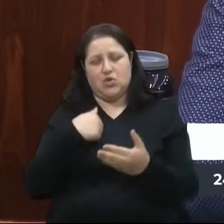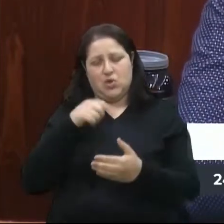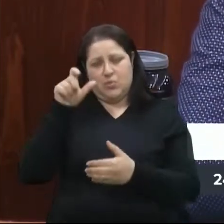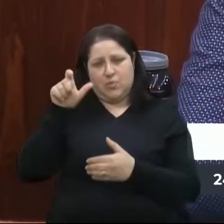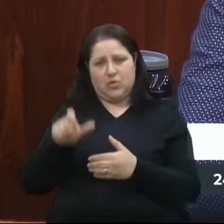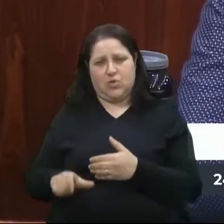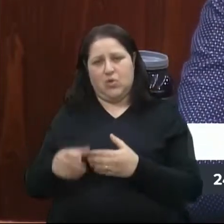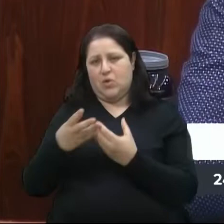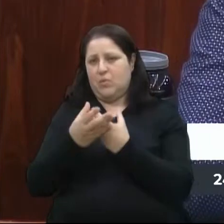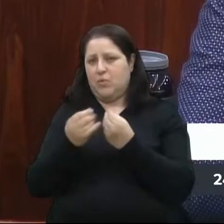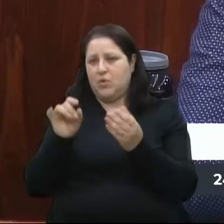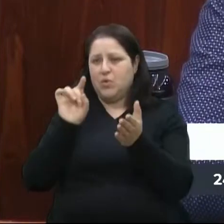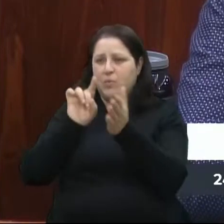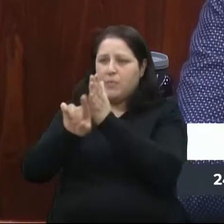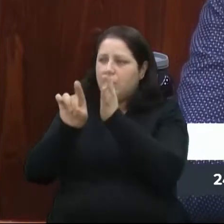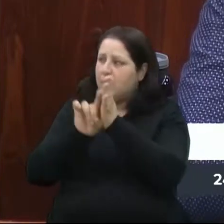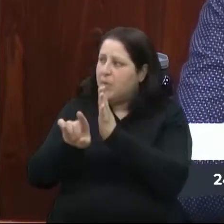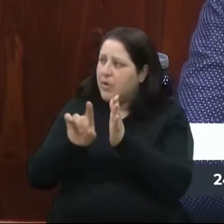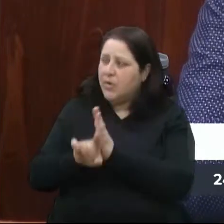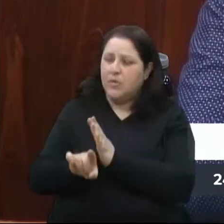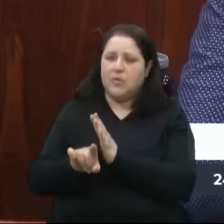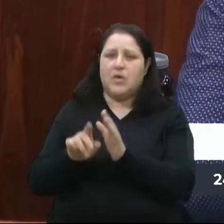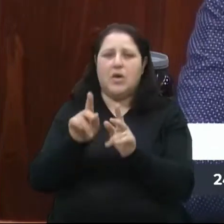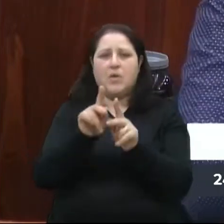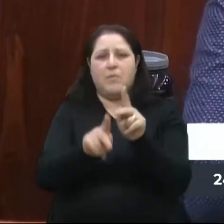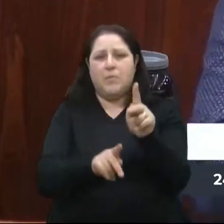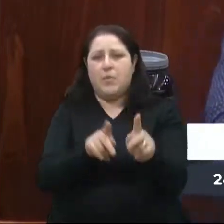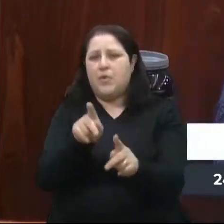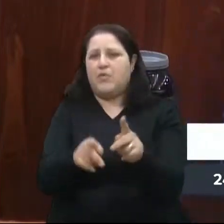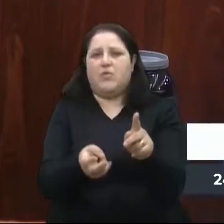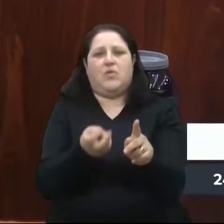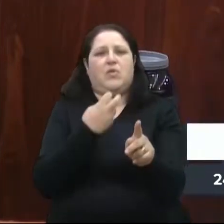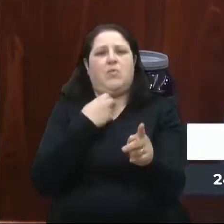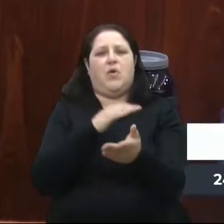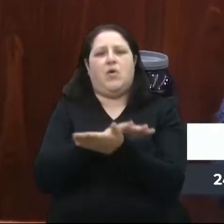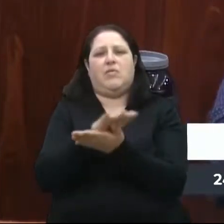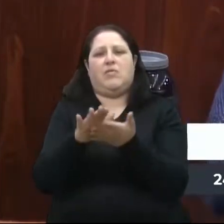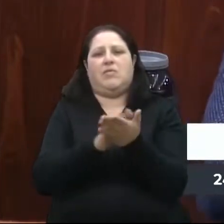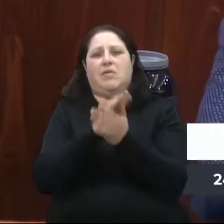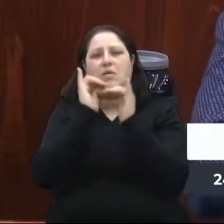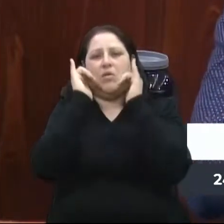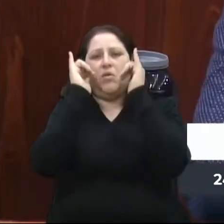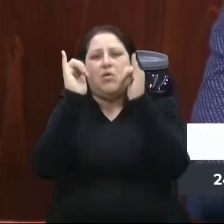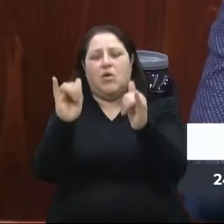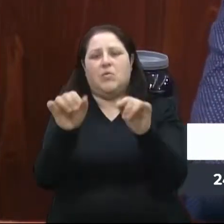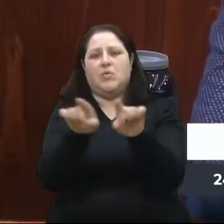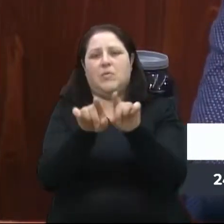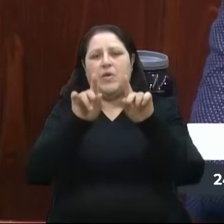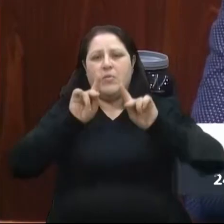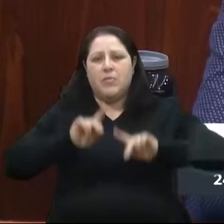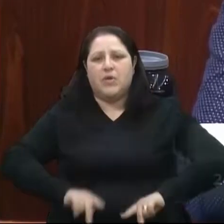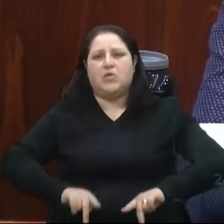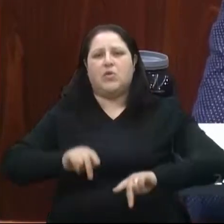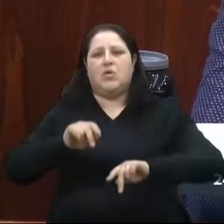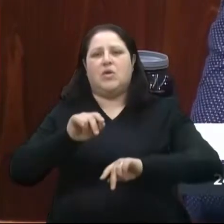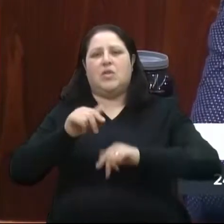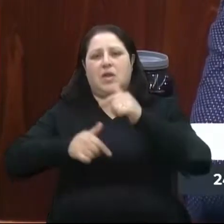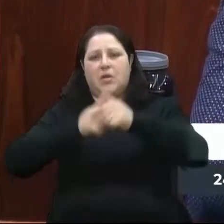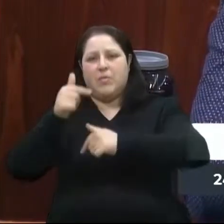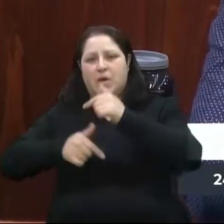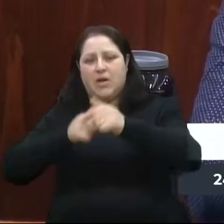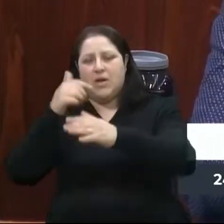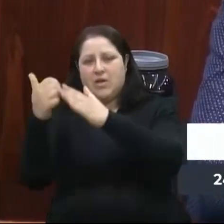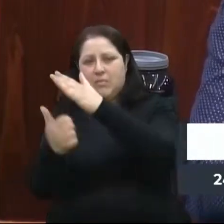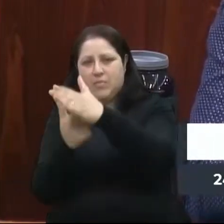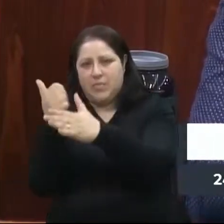tenho muitos questionamentos para fazer, e a população não pode ficar sem ônibus, nem os trabalhadores e as